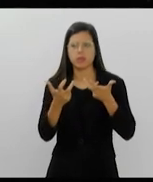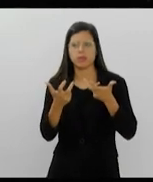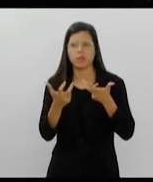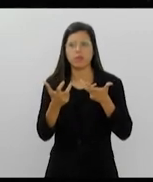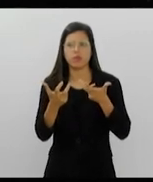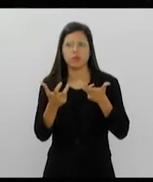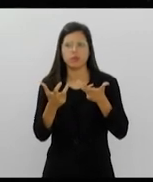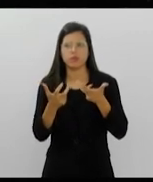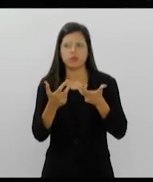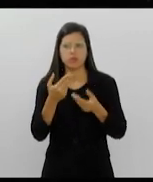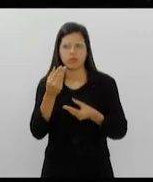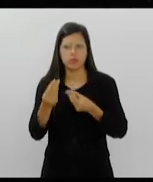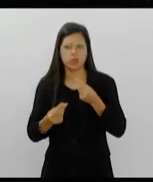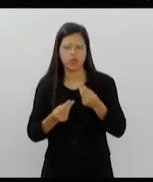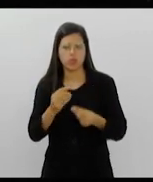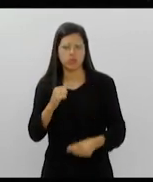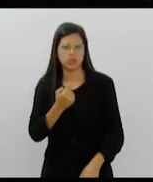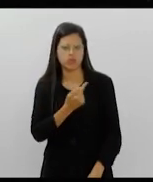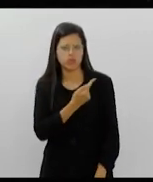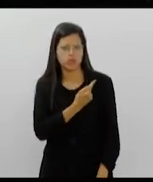como o nosso governo